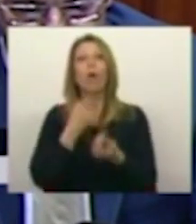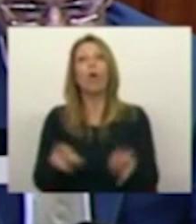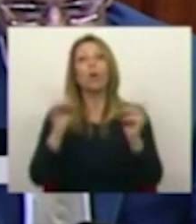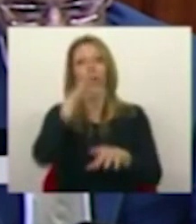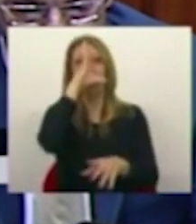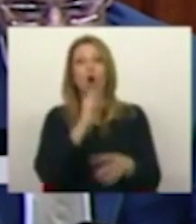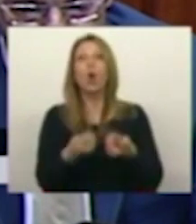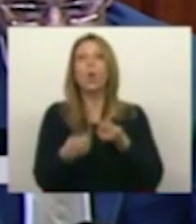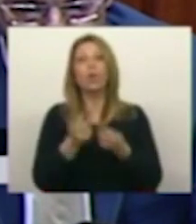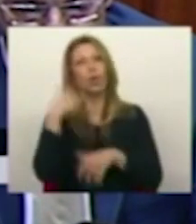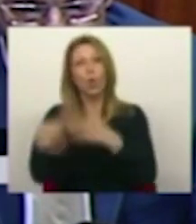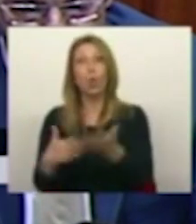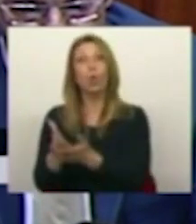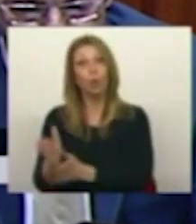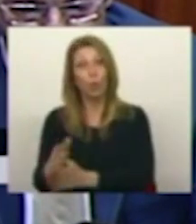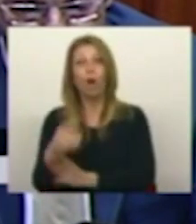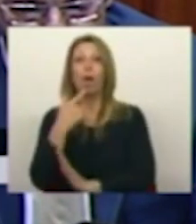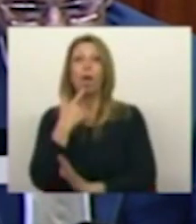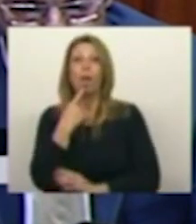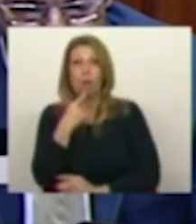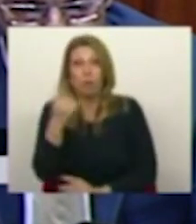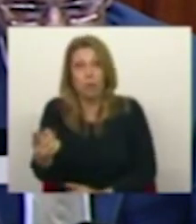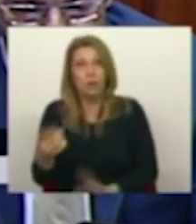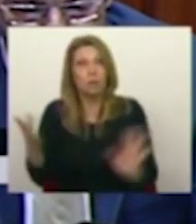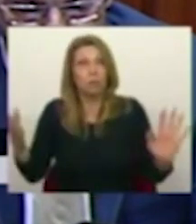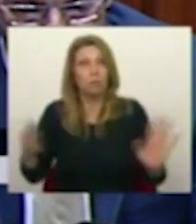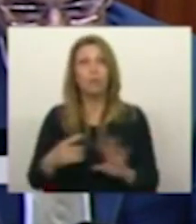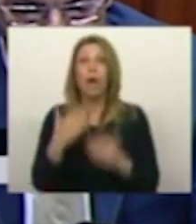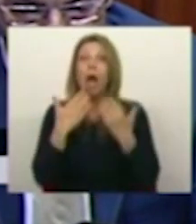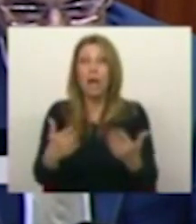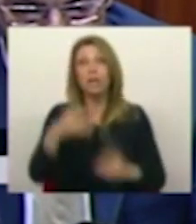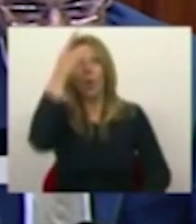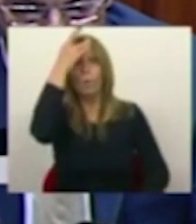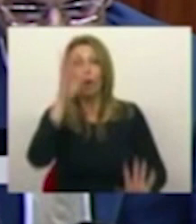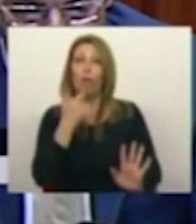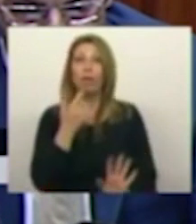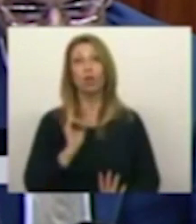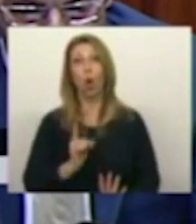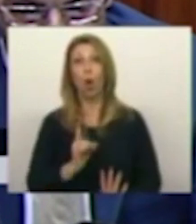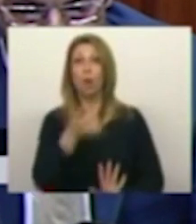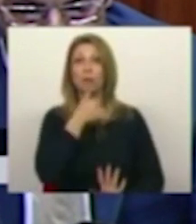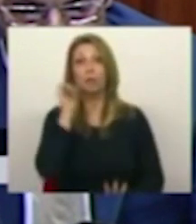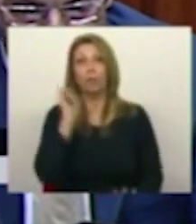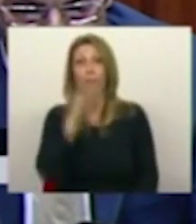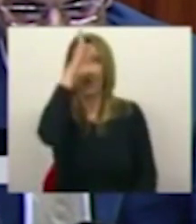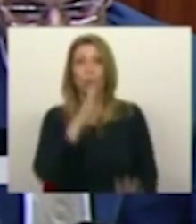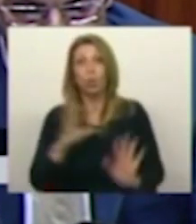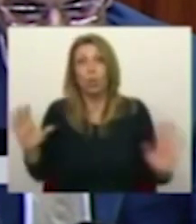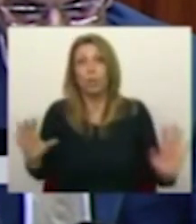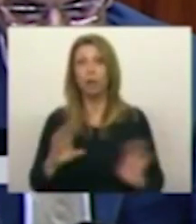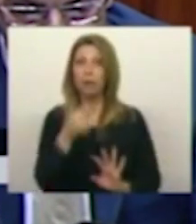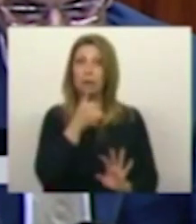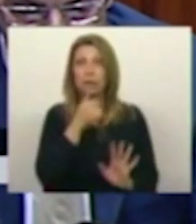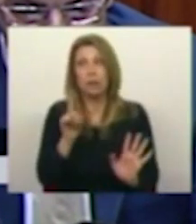Governador. Disse-o na altura, ele agradeceu muito a minha opinião e disse que a decisão era do Governo e cabia ao Governo tomar a decisão que tinha